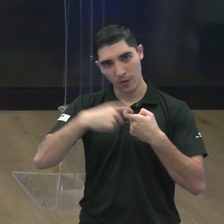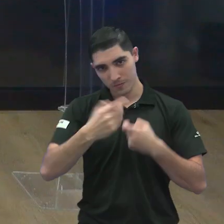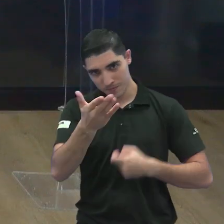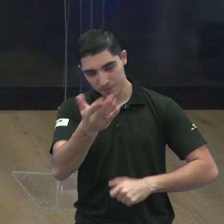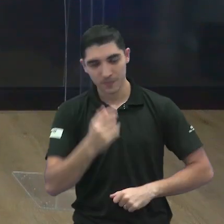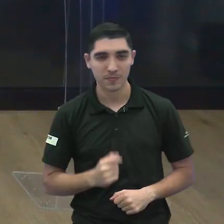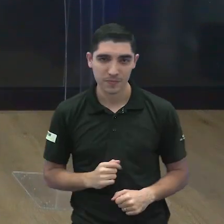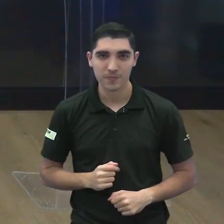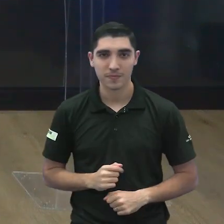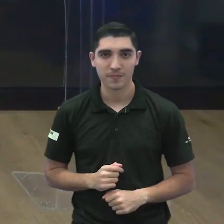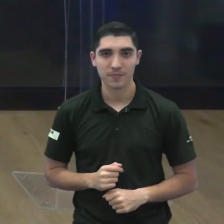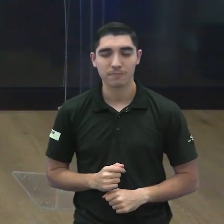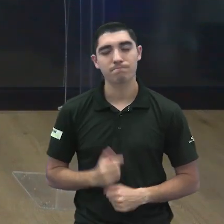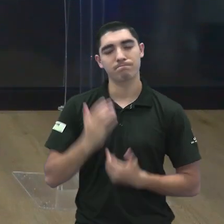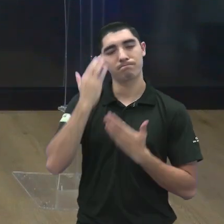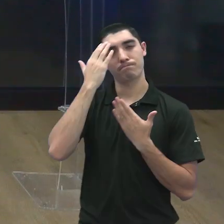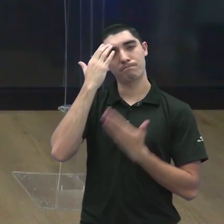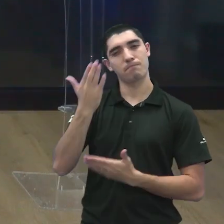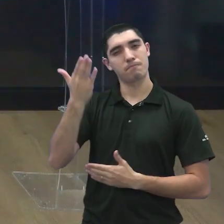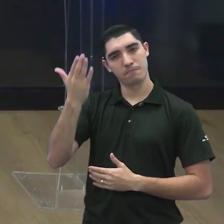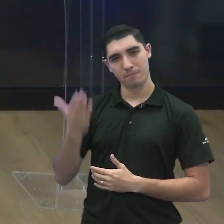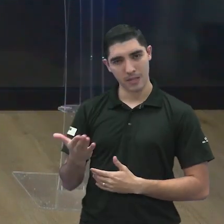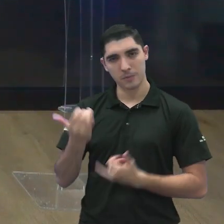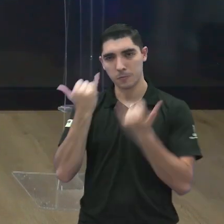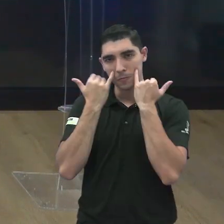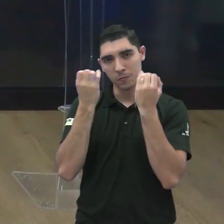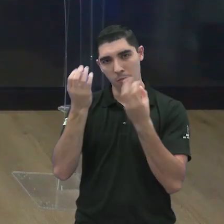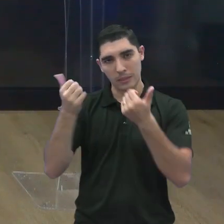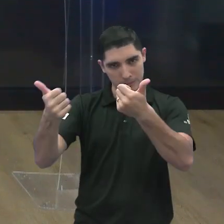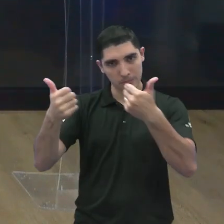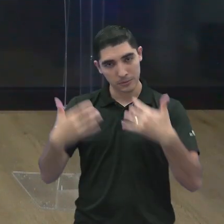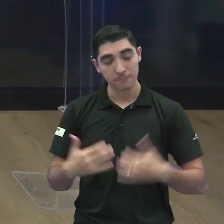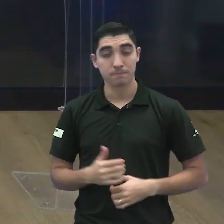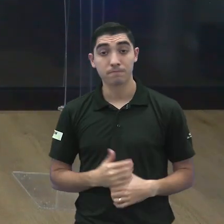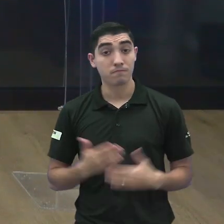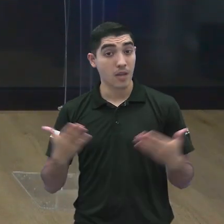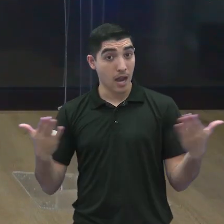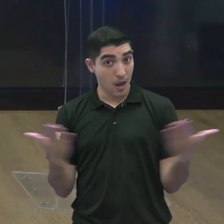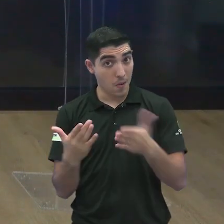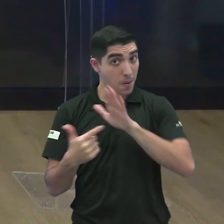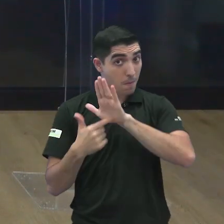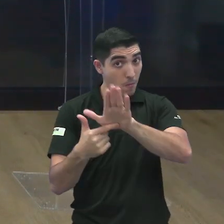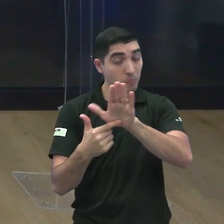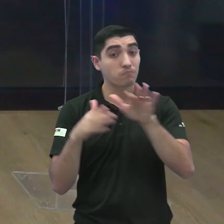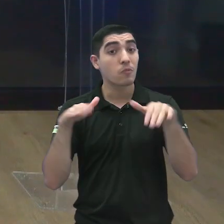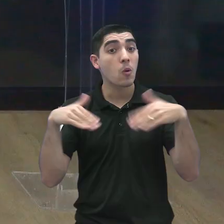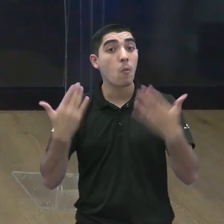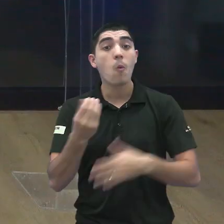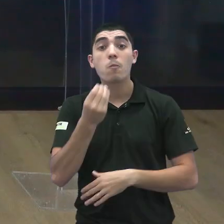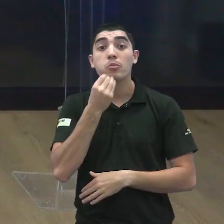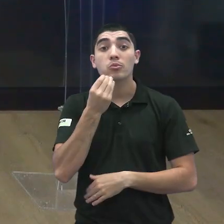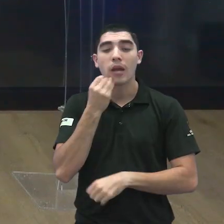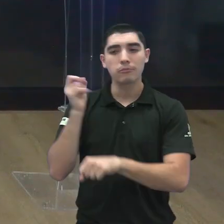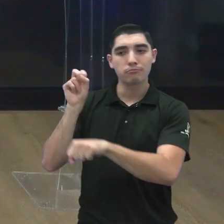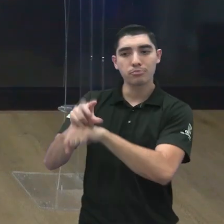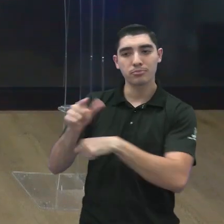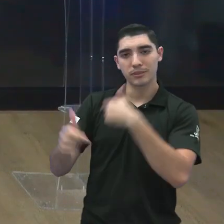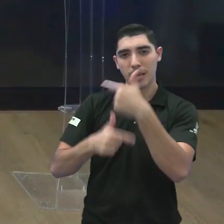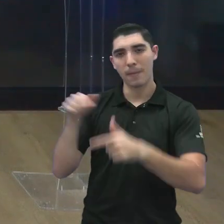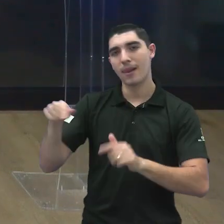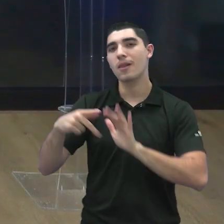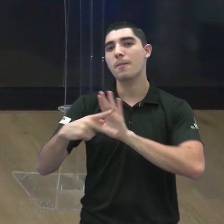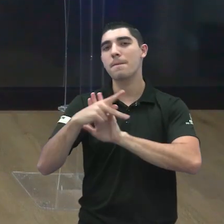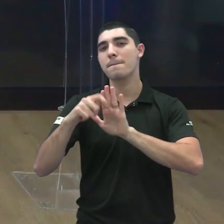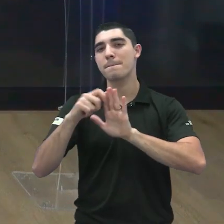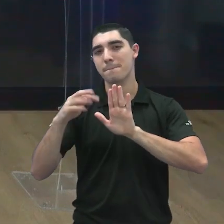4427. Júlia, é com você. Obrigada, Érica, pelas informações. Chegou a hora de saber quais são as vagas de